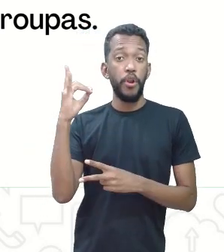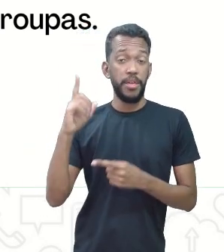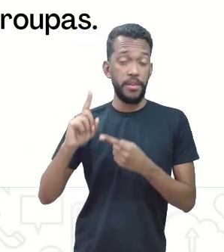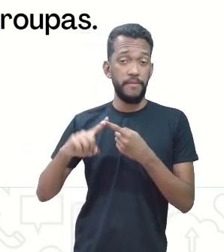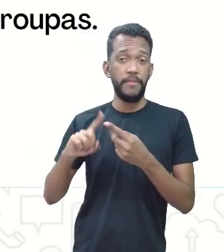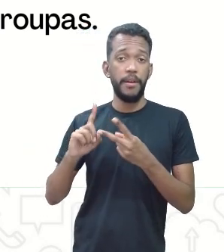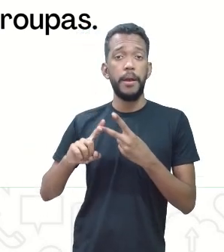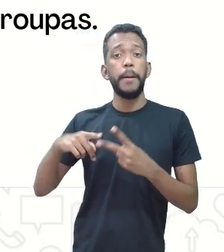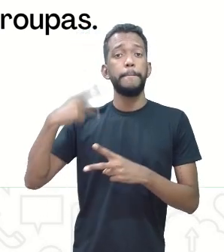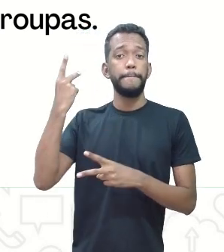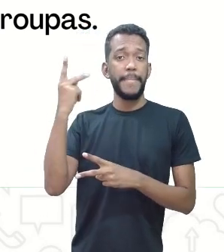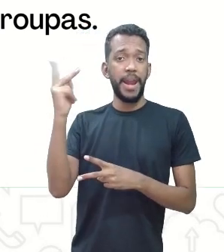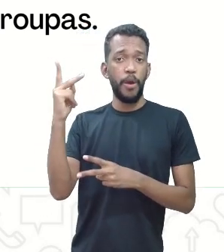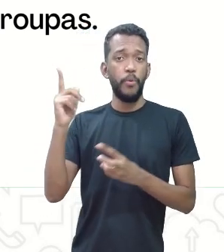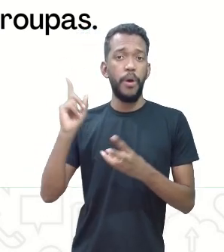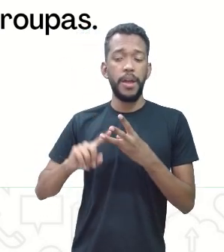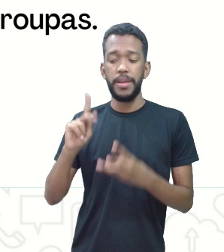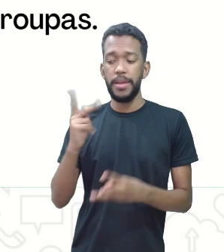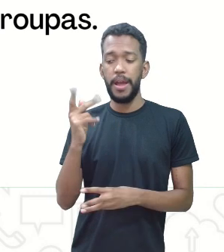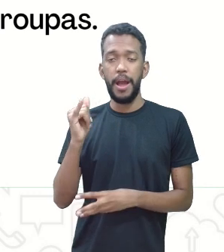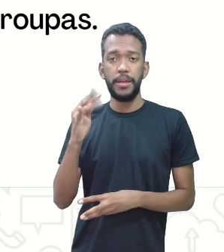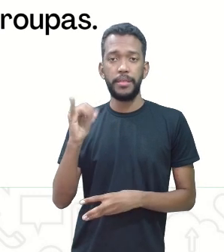Haiti. A maior parte delas